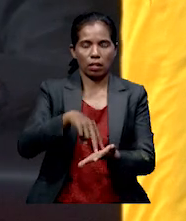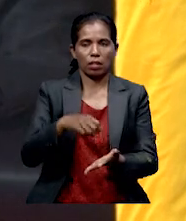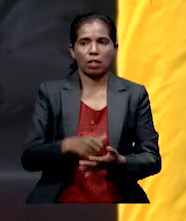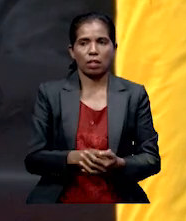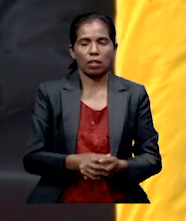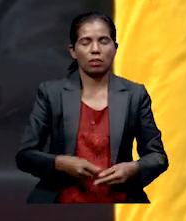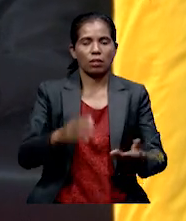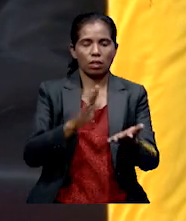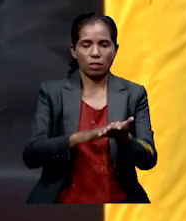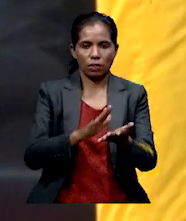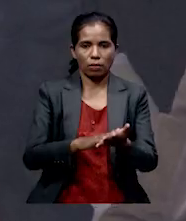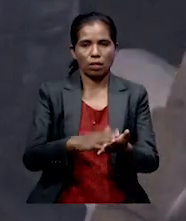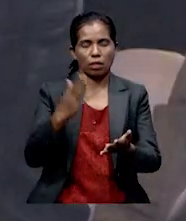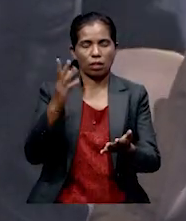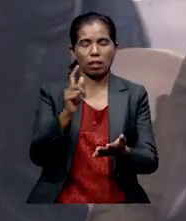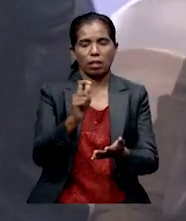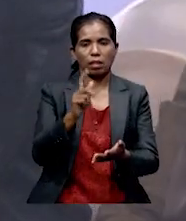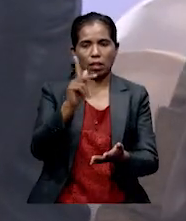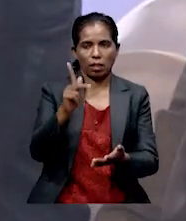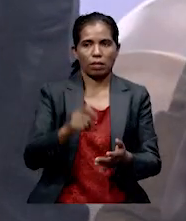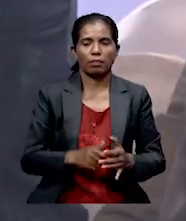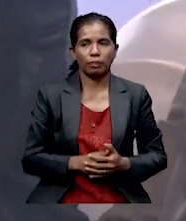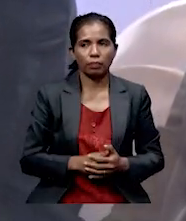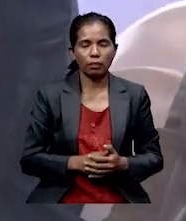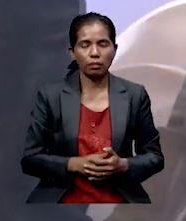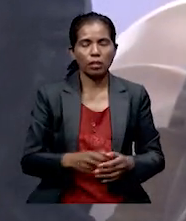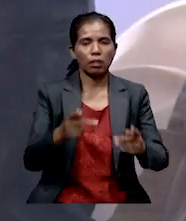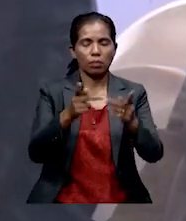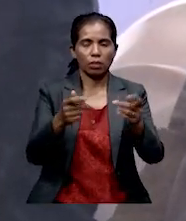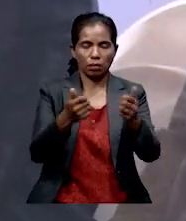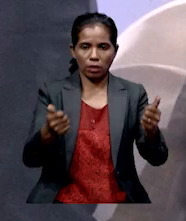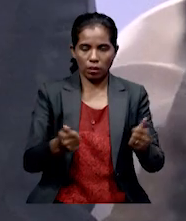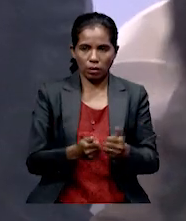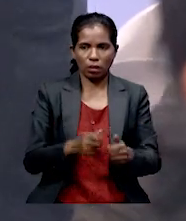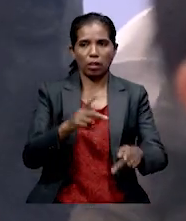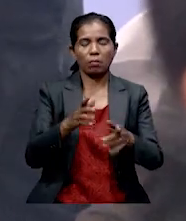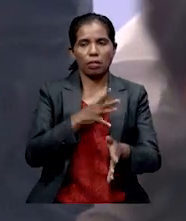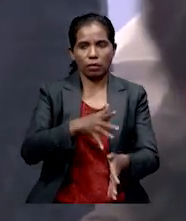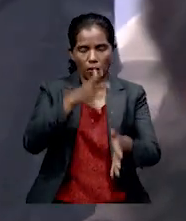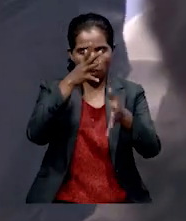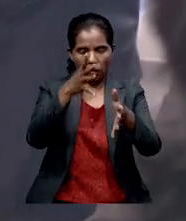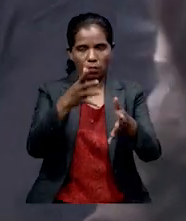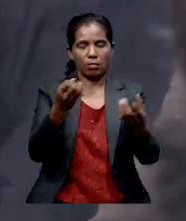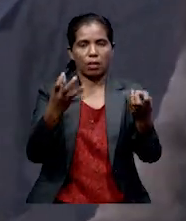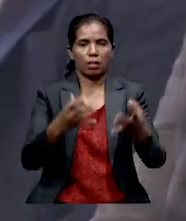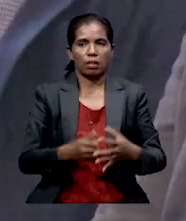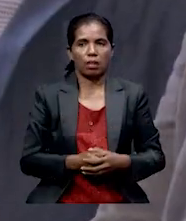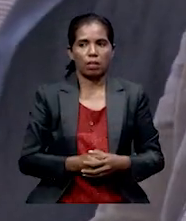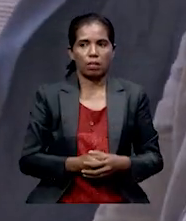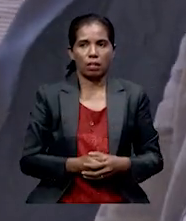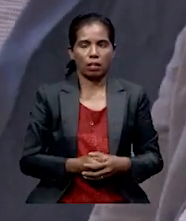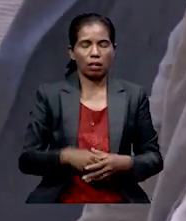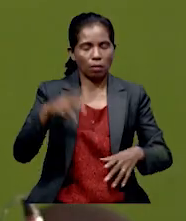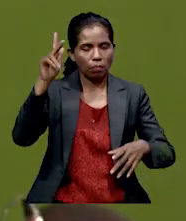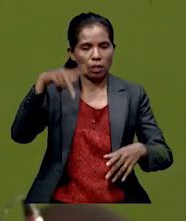é pré-escolar. Quando o posto administrativo ruma é uma férica tuas ma Barakliu, então a política